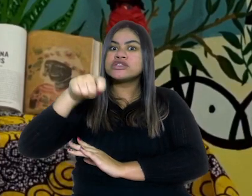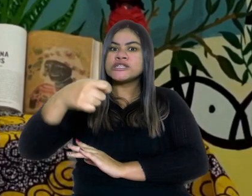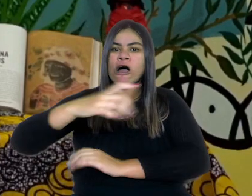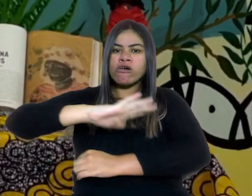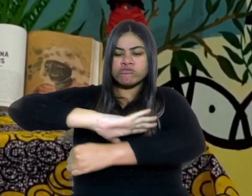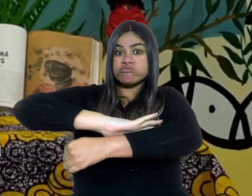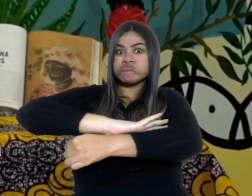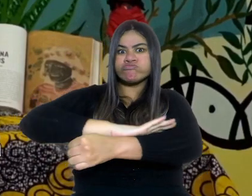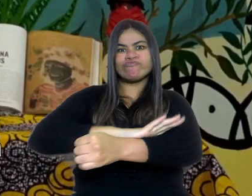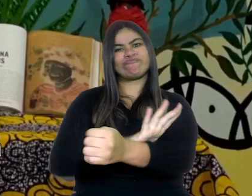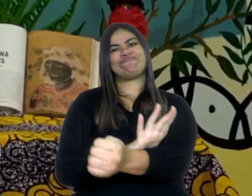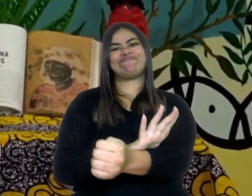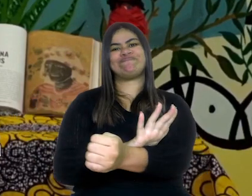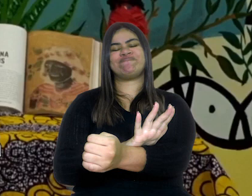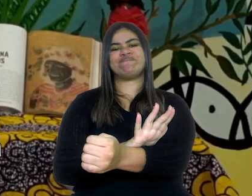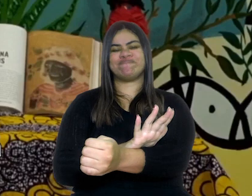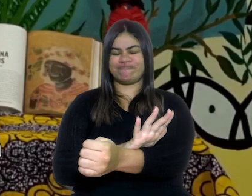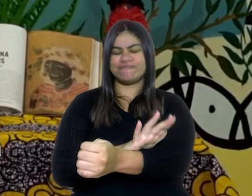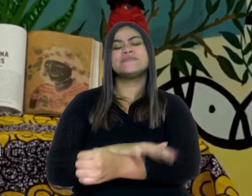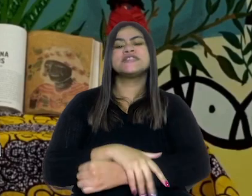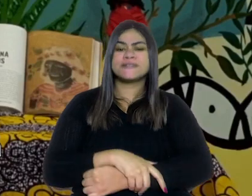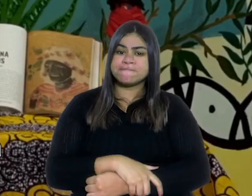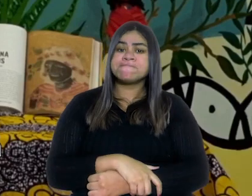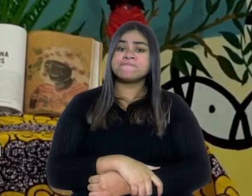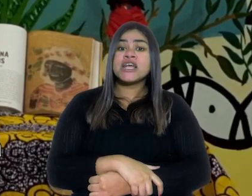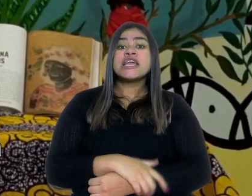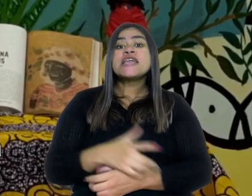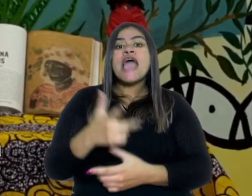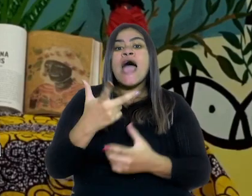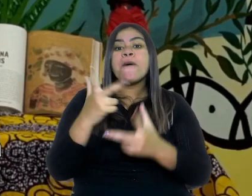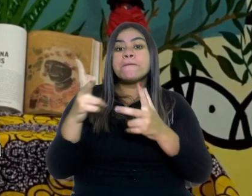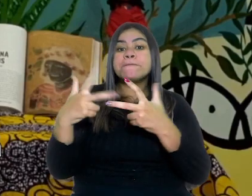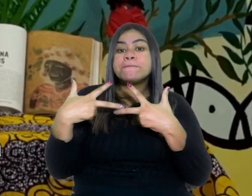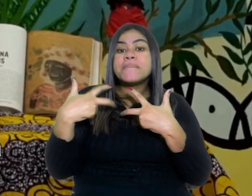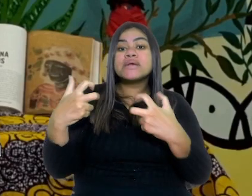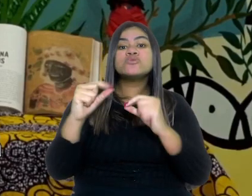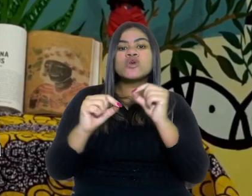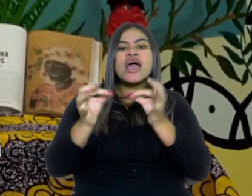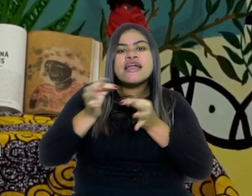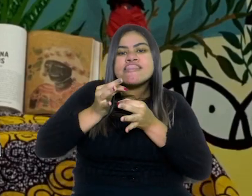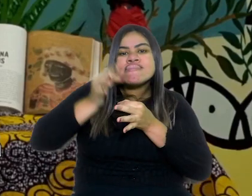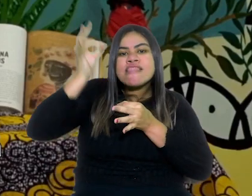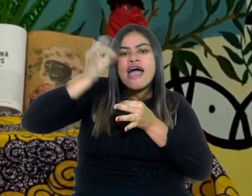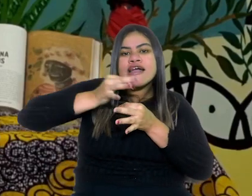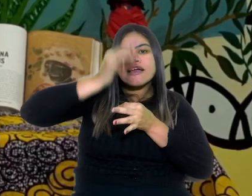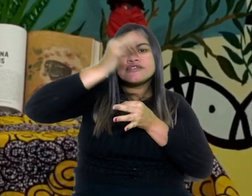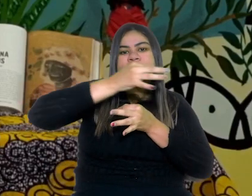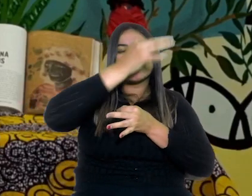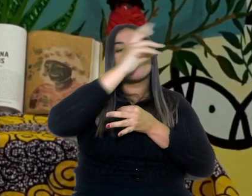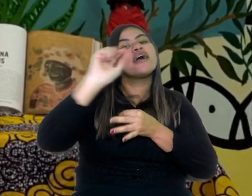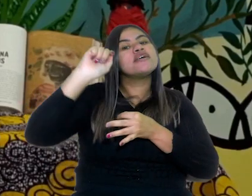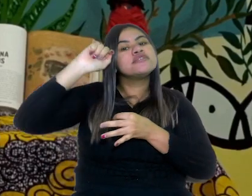né? E assim, eu demorei para entender que a minha estética negra